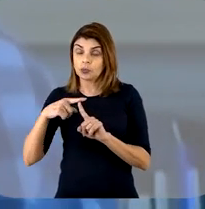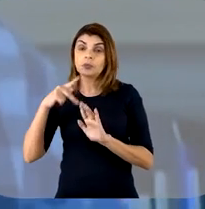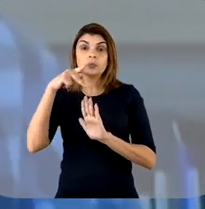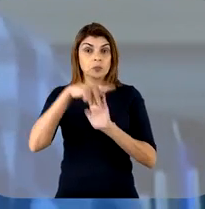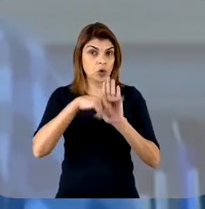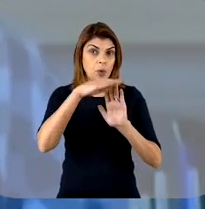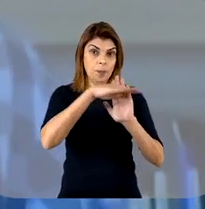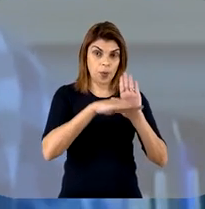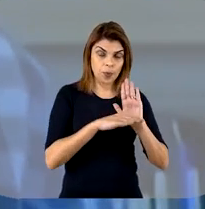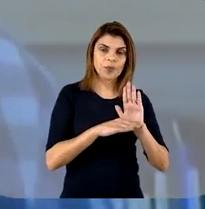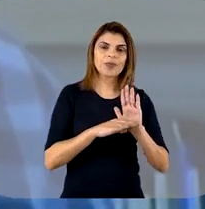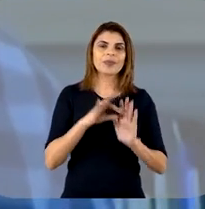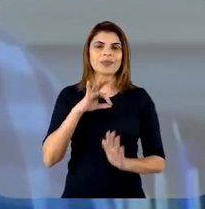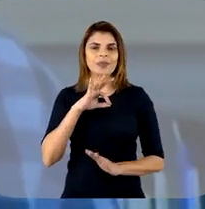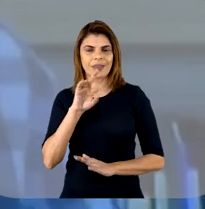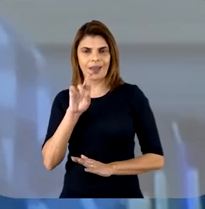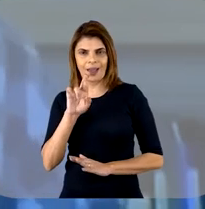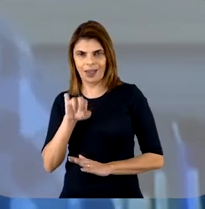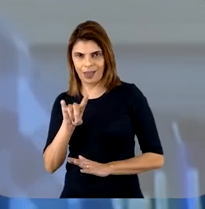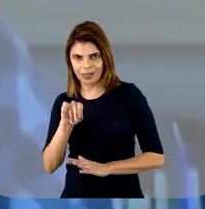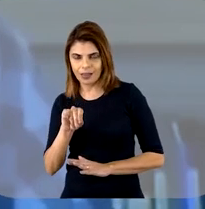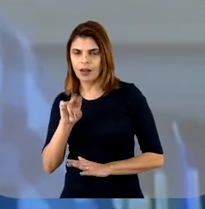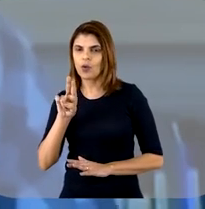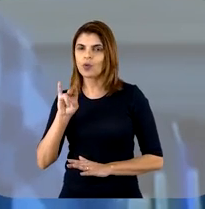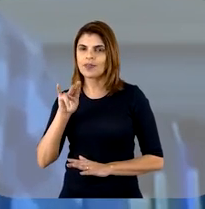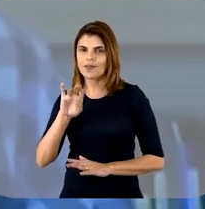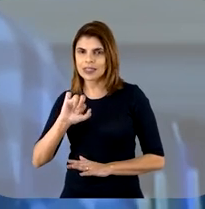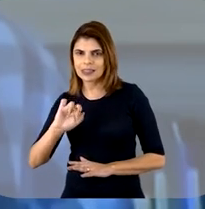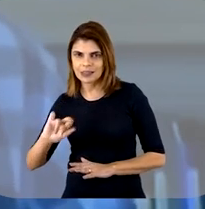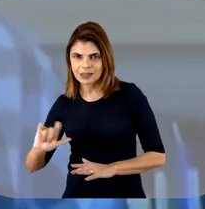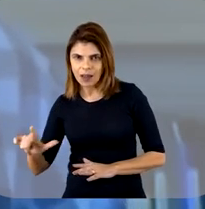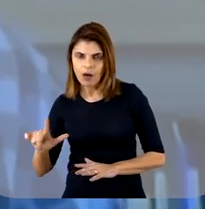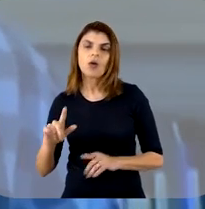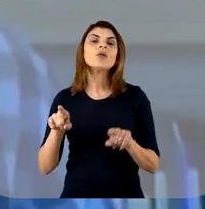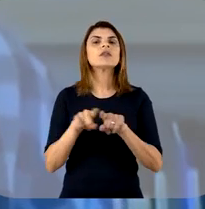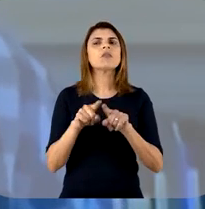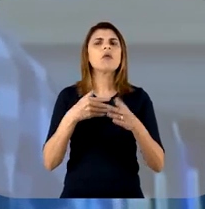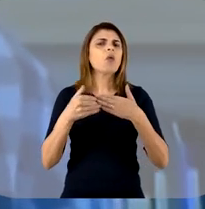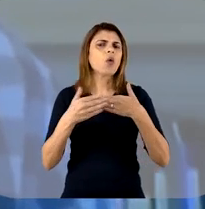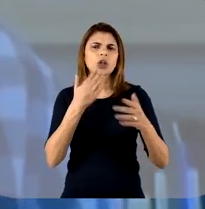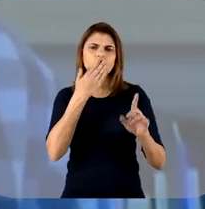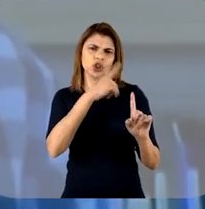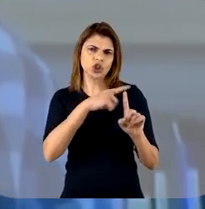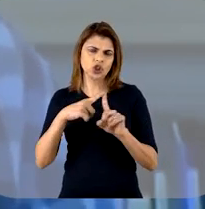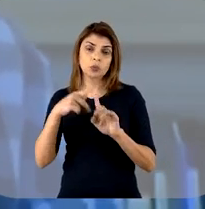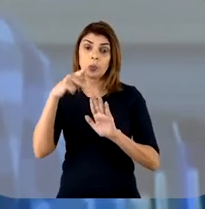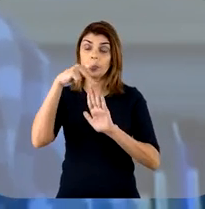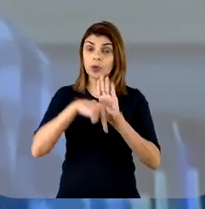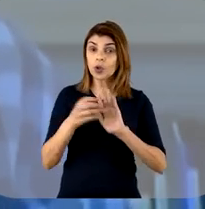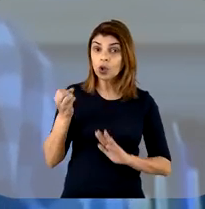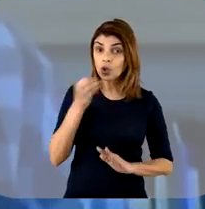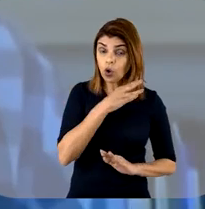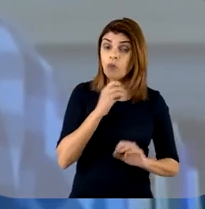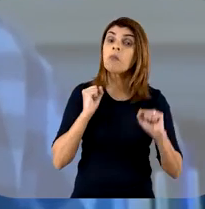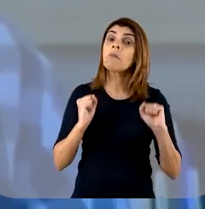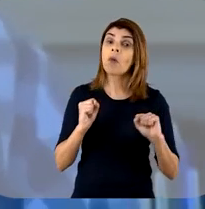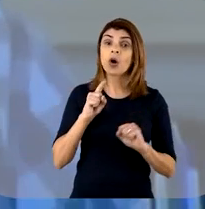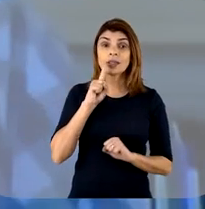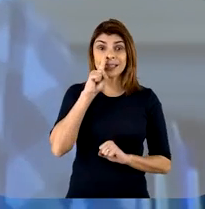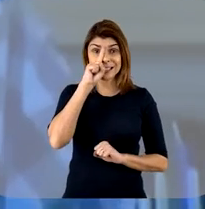programa, seja a renda universal, seja qualquer outro tipo de programa novo, ele corre o risco